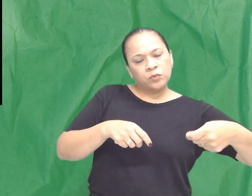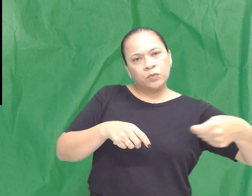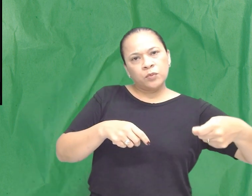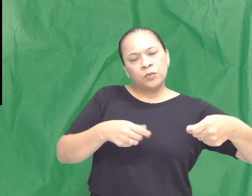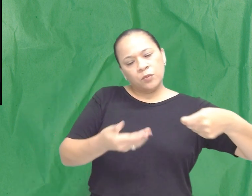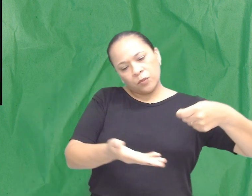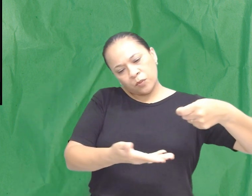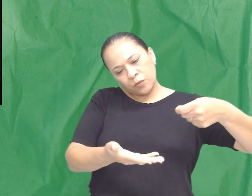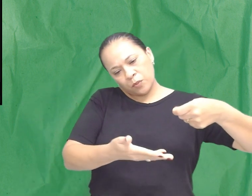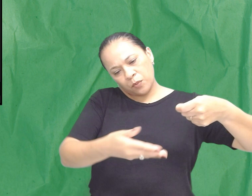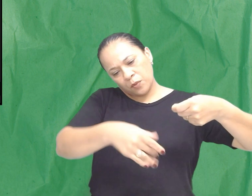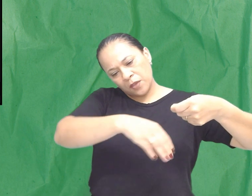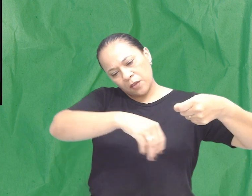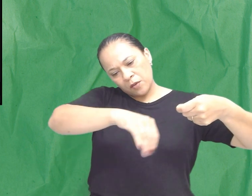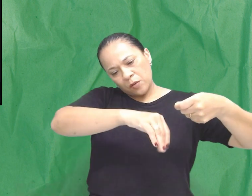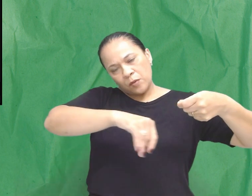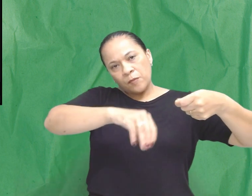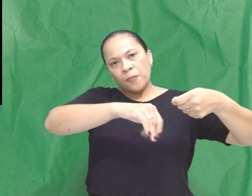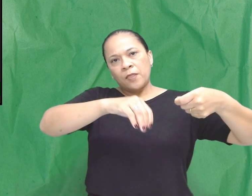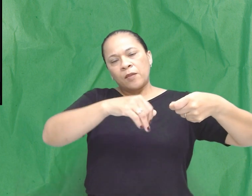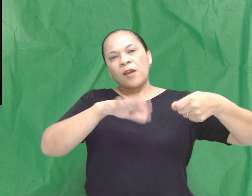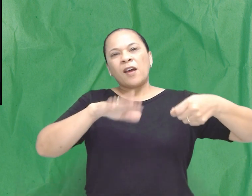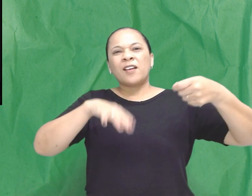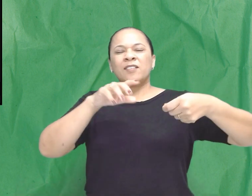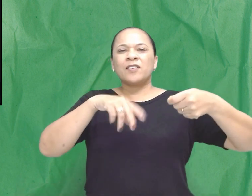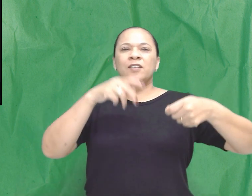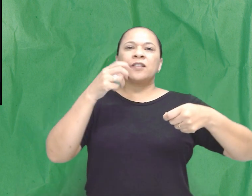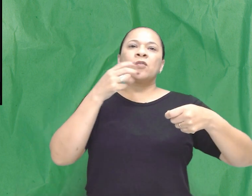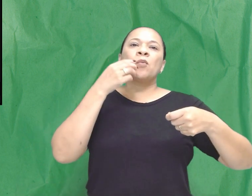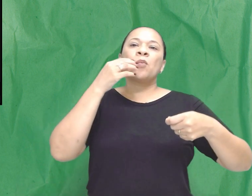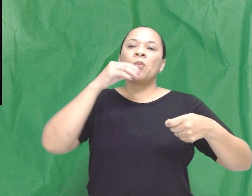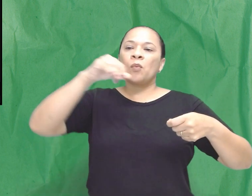o açúcar às vezes ele empedra, então é muito bom você se